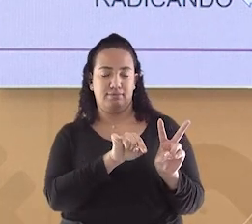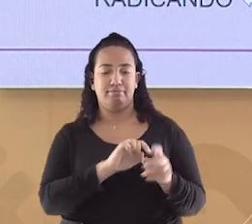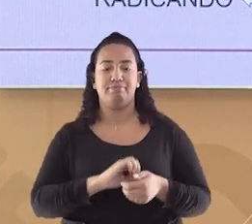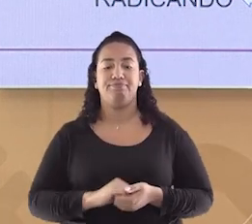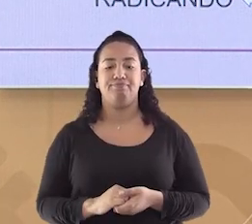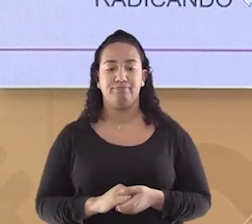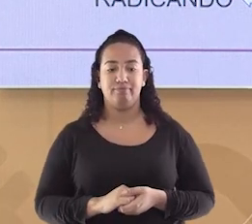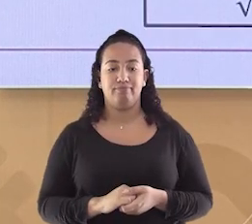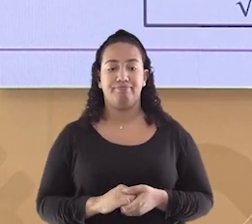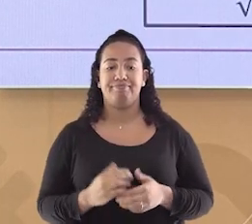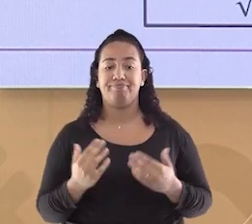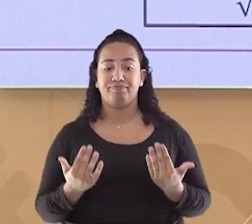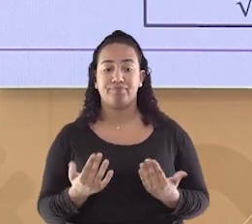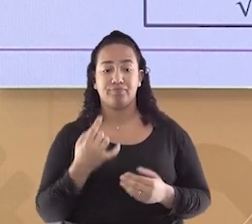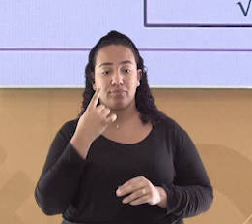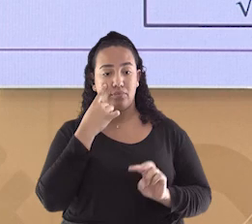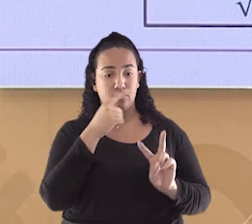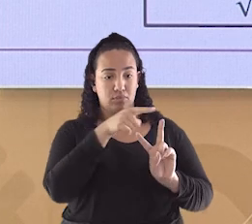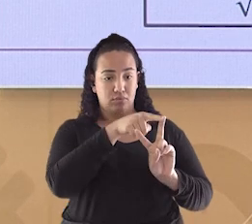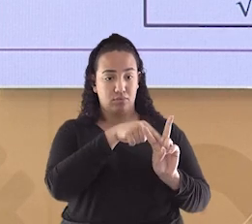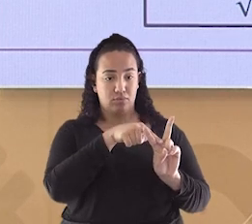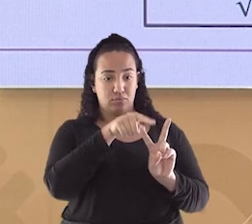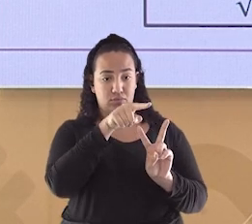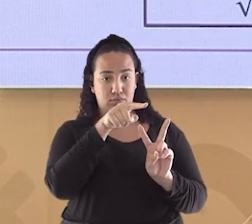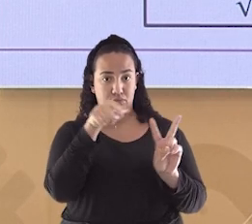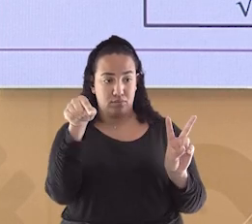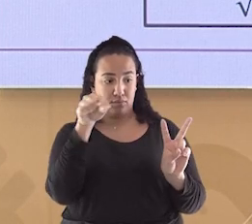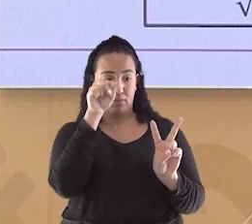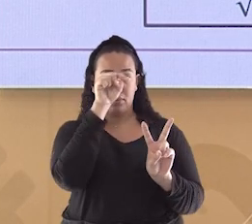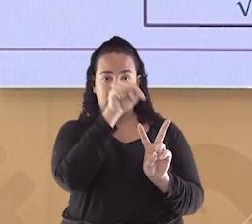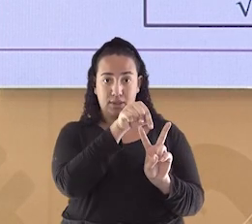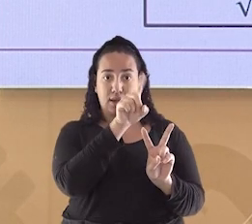No caso da raiz quadrada, o índice é